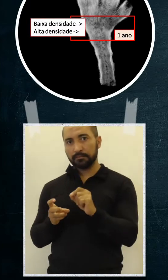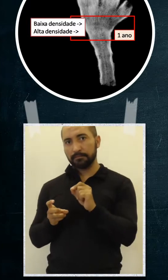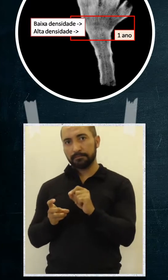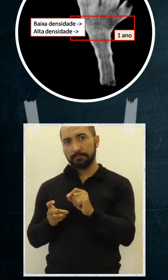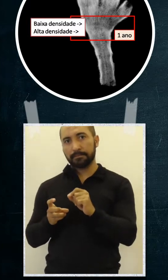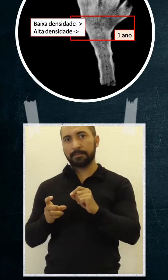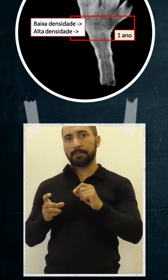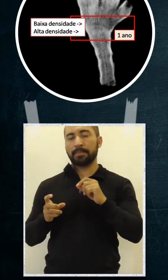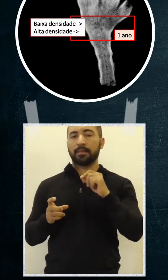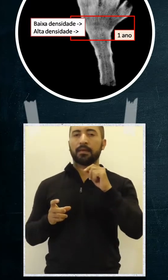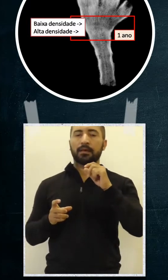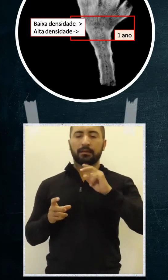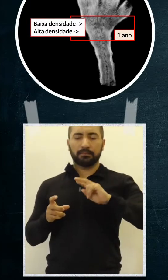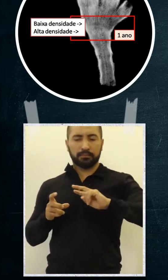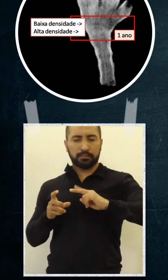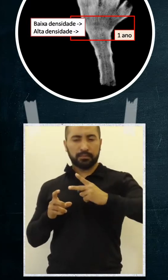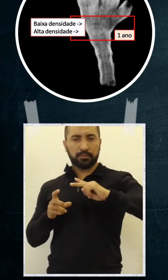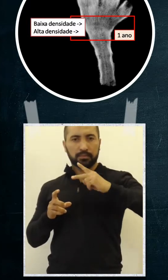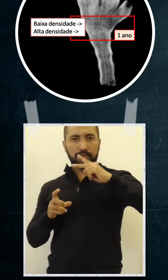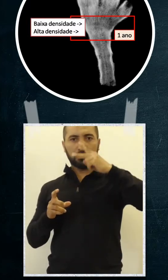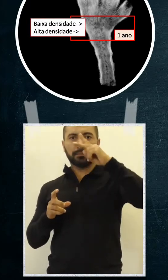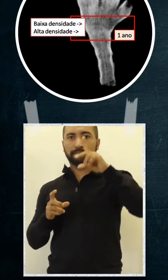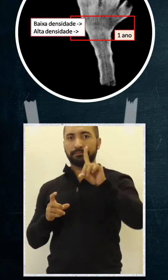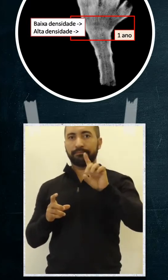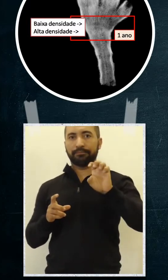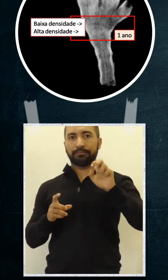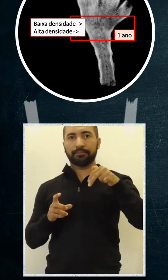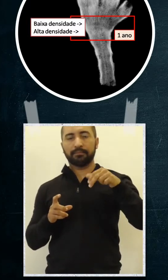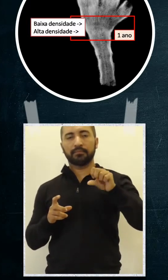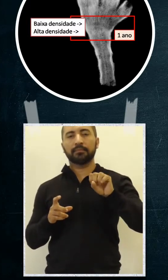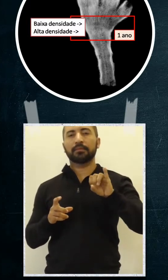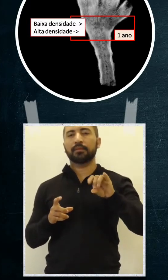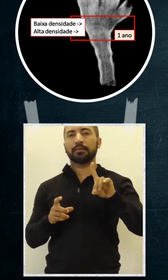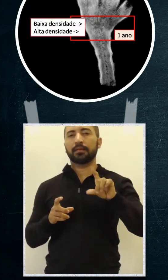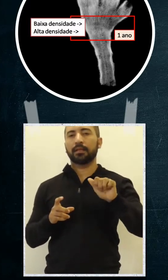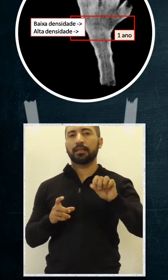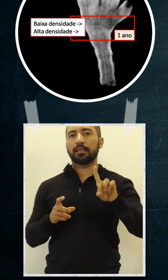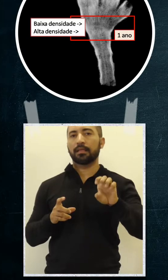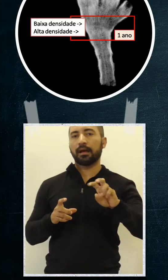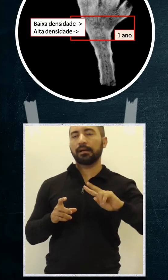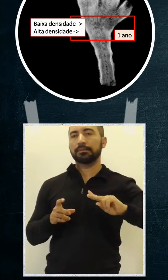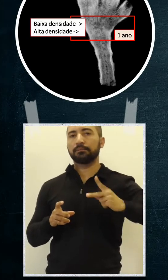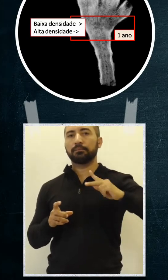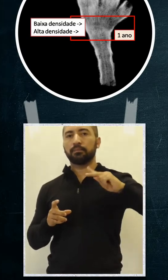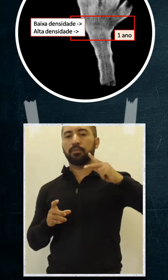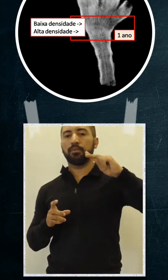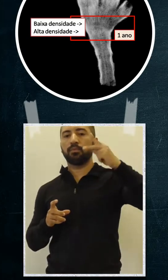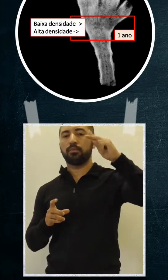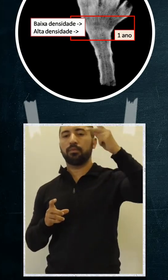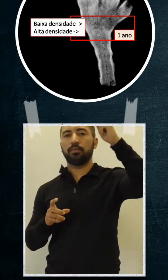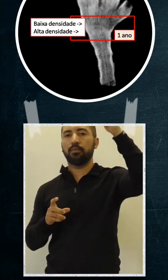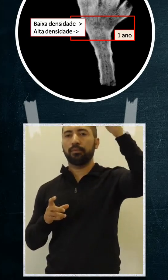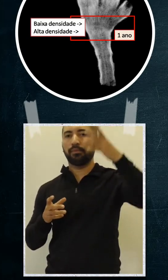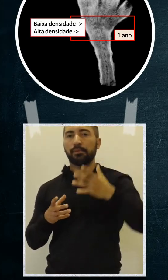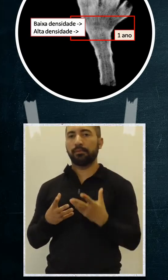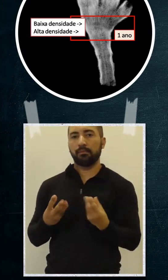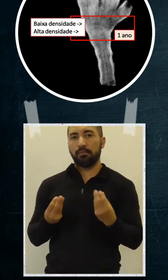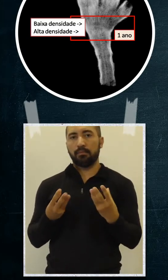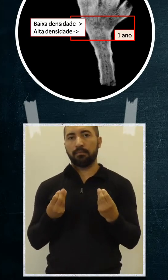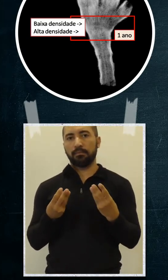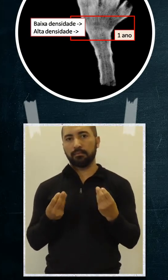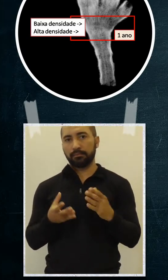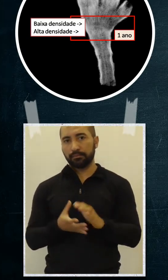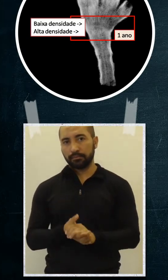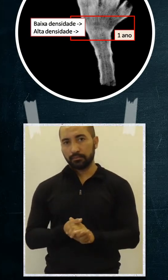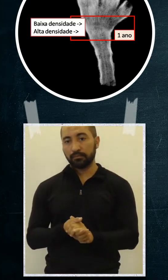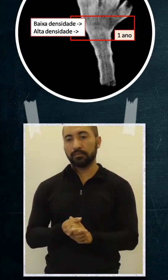alta densidade, um p-valor igual a 0,001 para um alfa igual a 5%, e a calcificação não apresenta